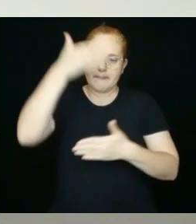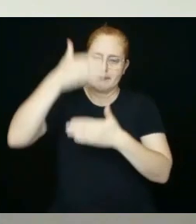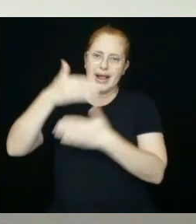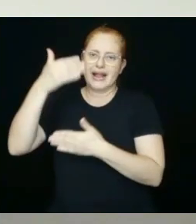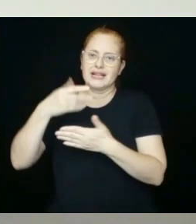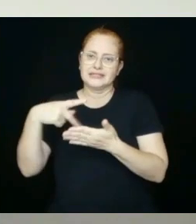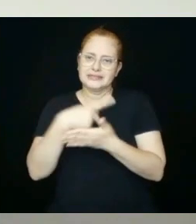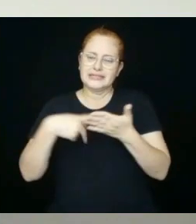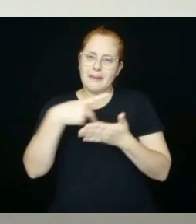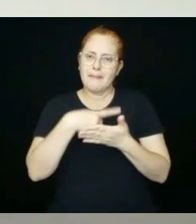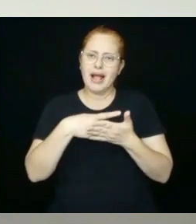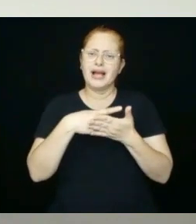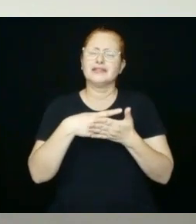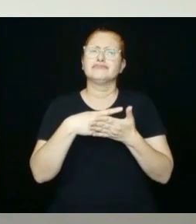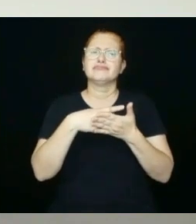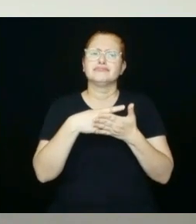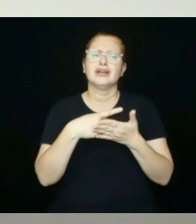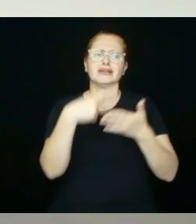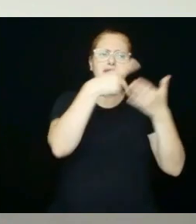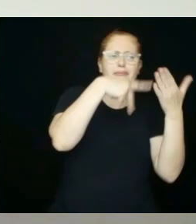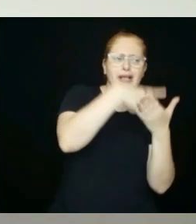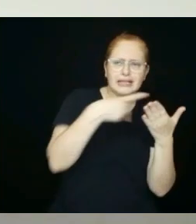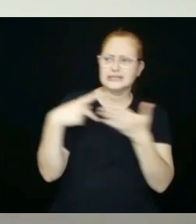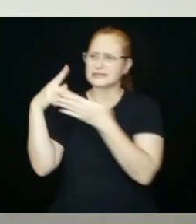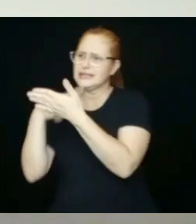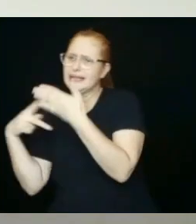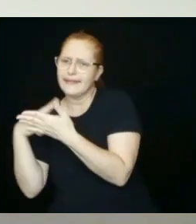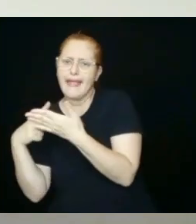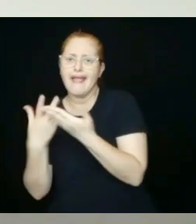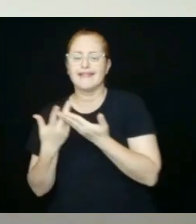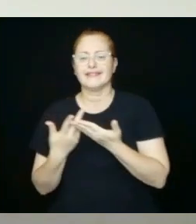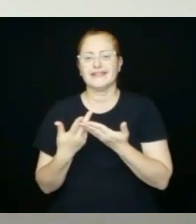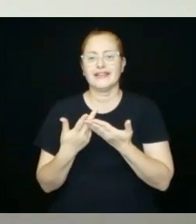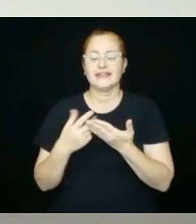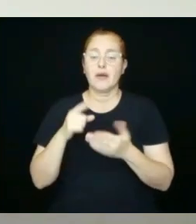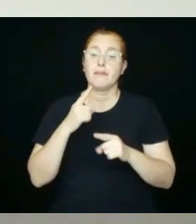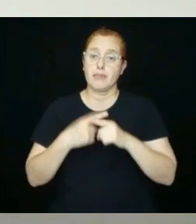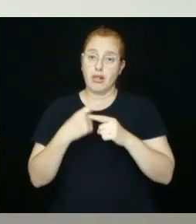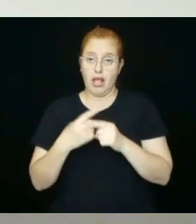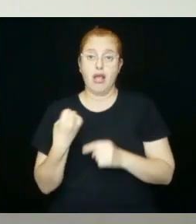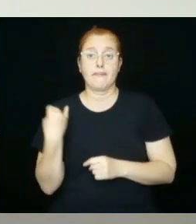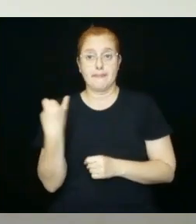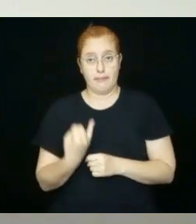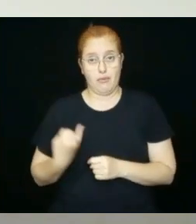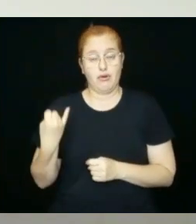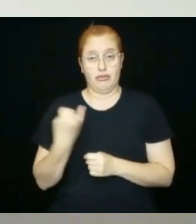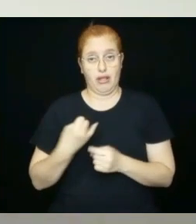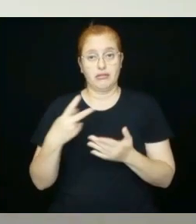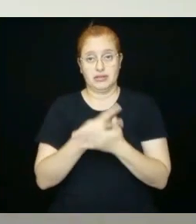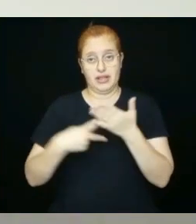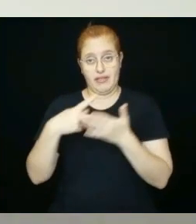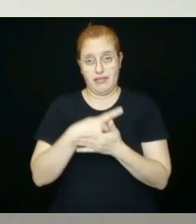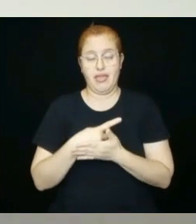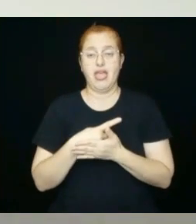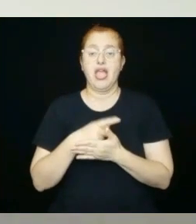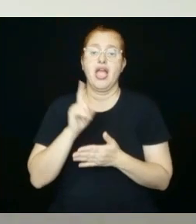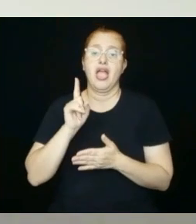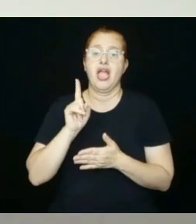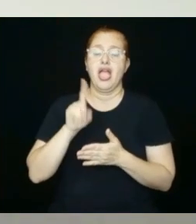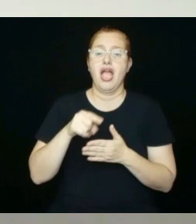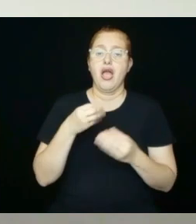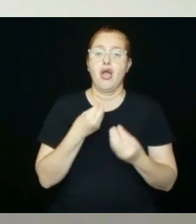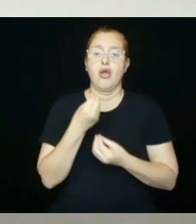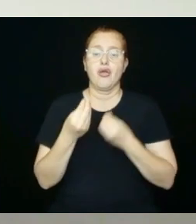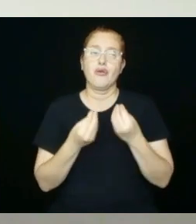trabalho, daí faço um trabalho, vou para o outro, aí quando eu acho que tem porque o importante do desenho, quando ele é